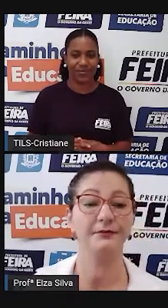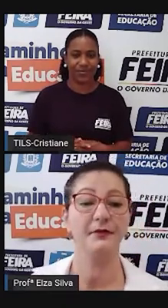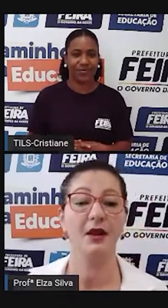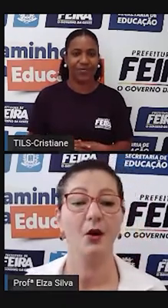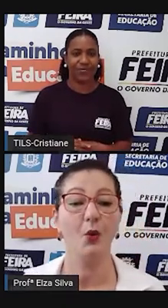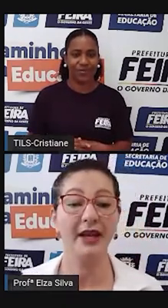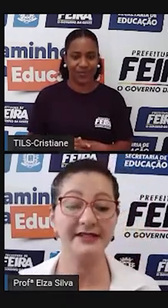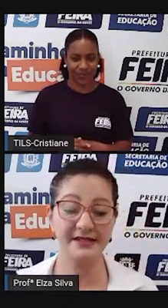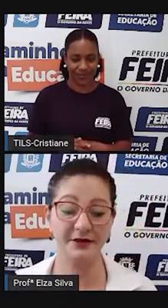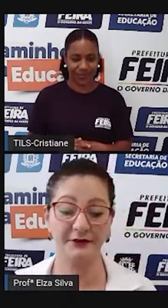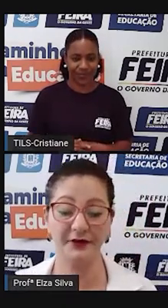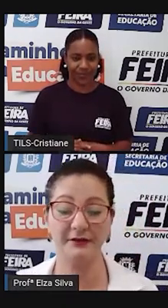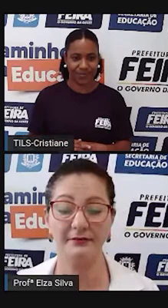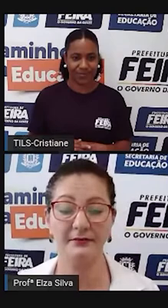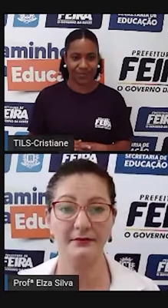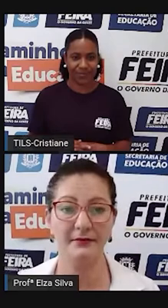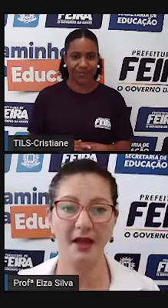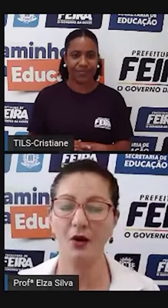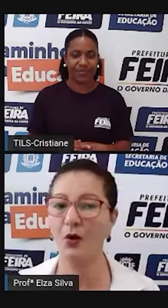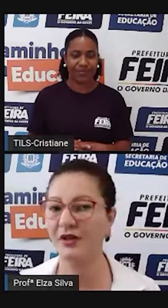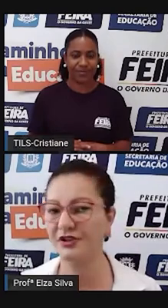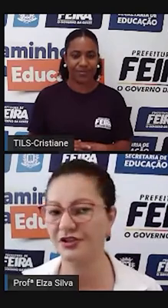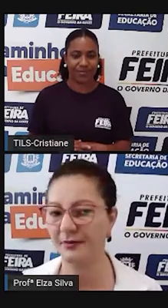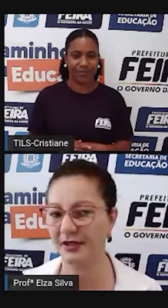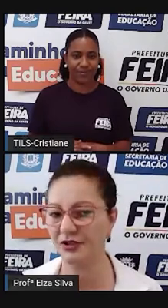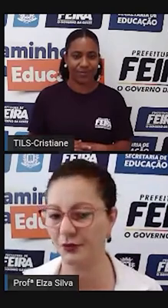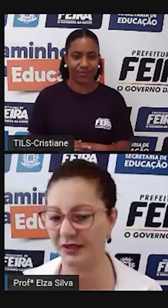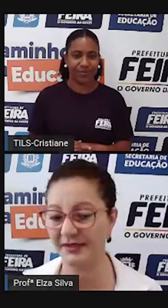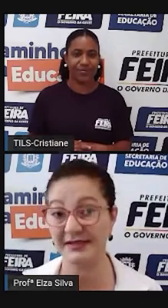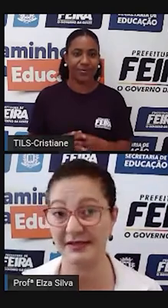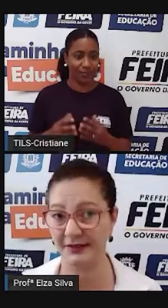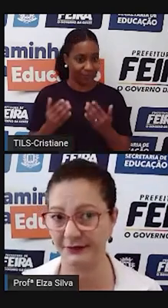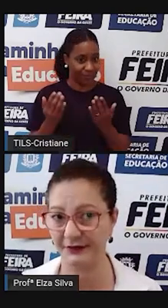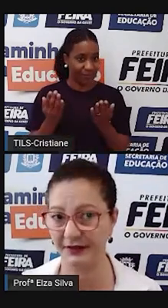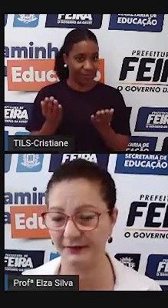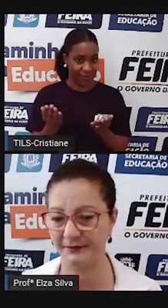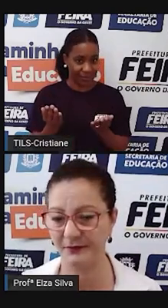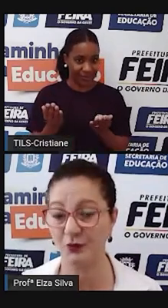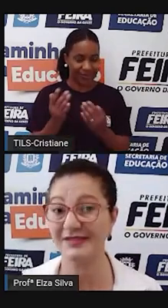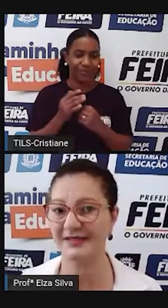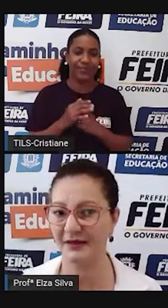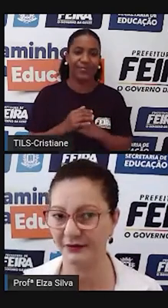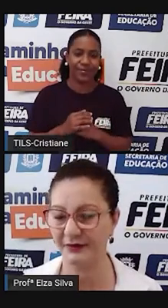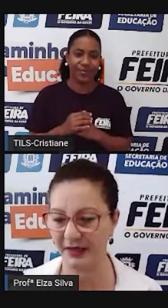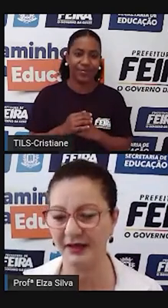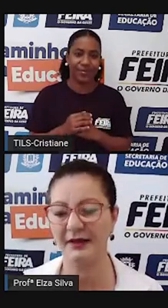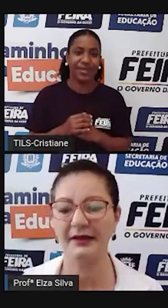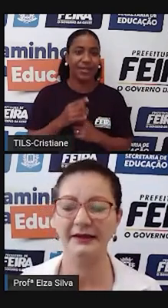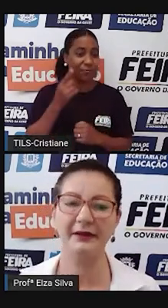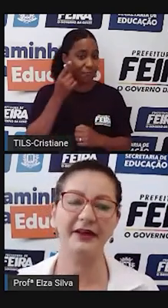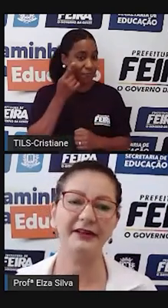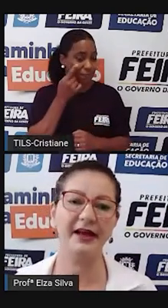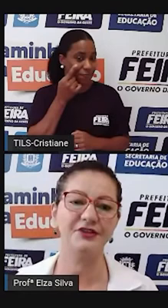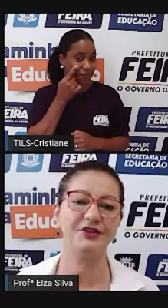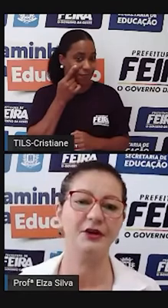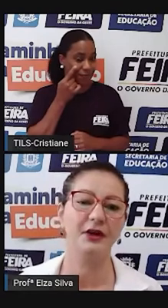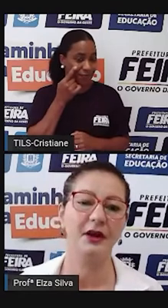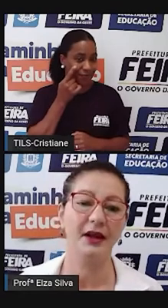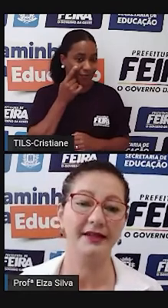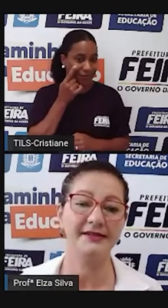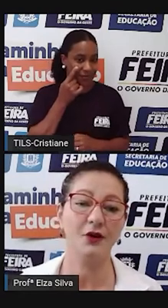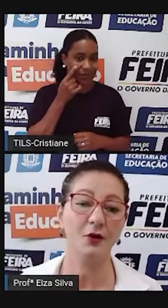W-Y-N-D-S-U-R-F-I-N-D. Windsurf. Né? Ou a gente chama aqui de windsurf. O surf, né? Na